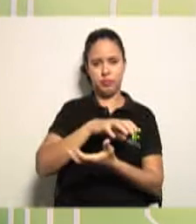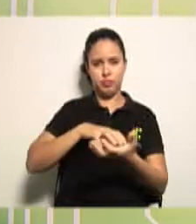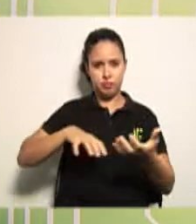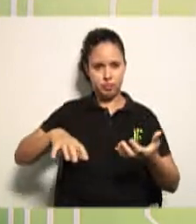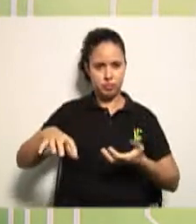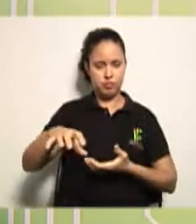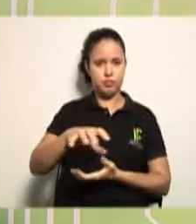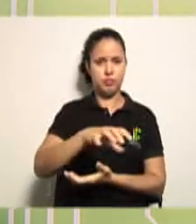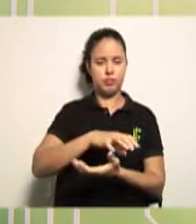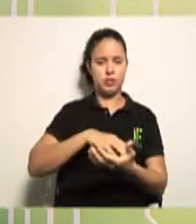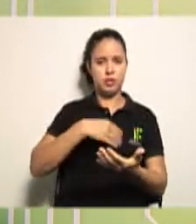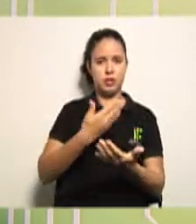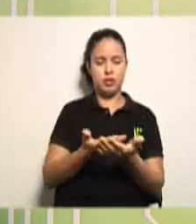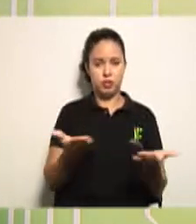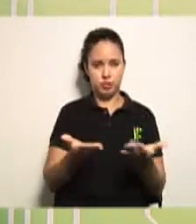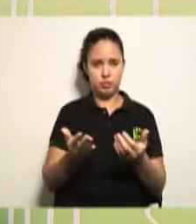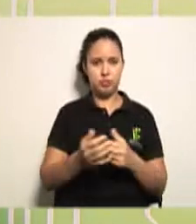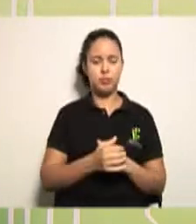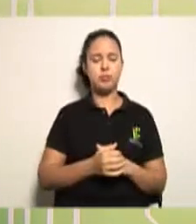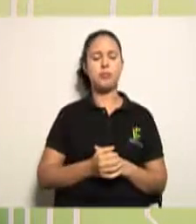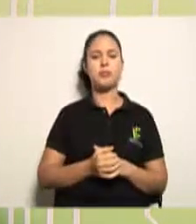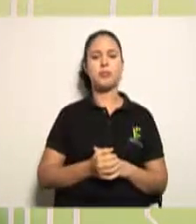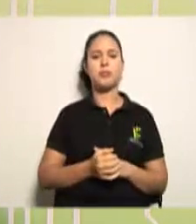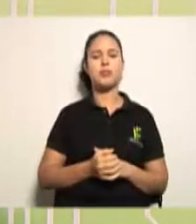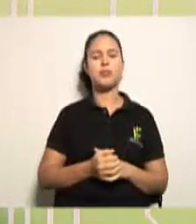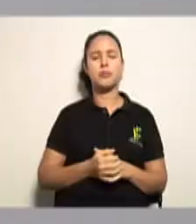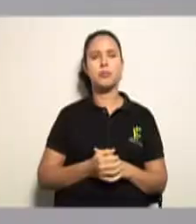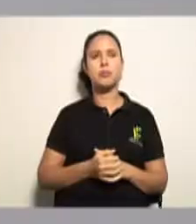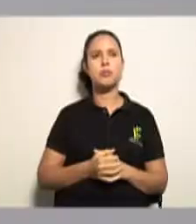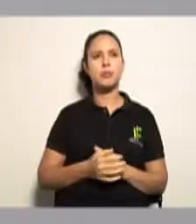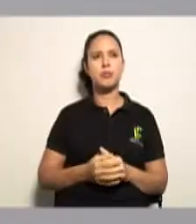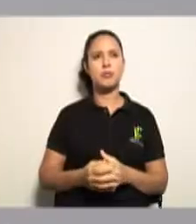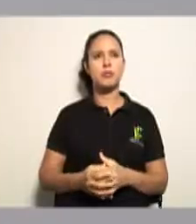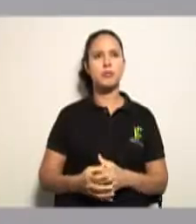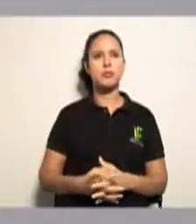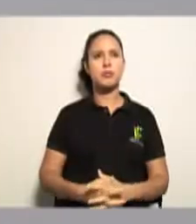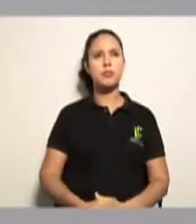após a Revolução até chegar nos dias de hoje. Vamos dar uma olhadinha.